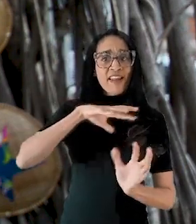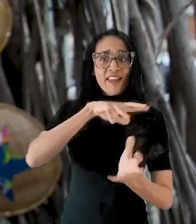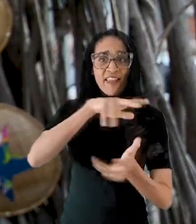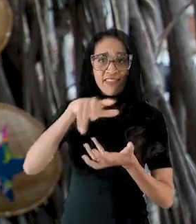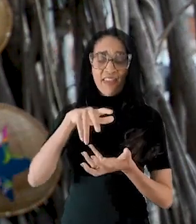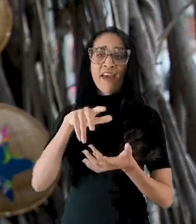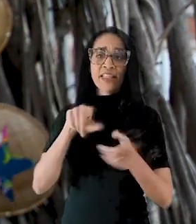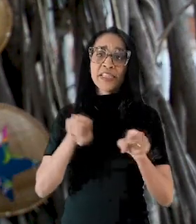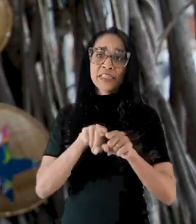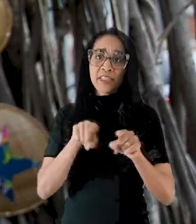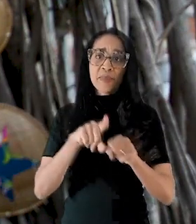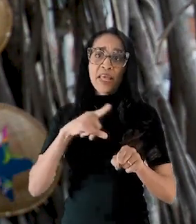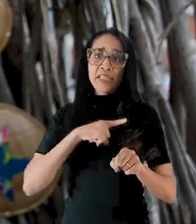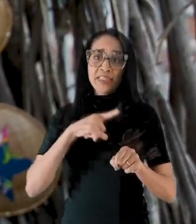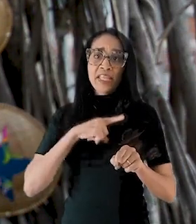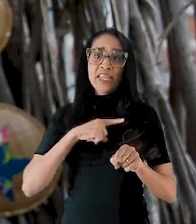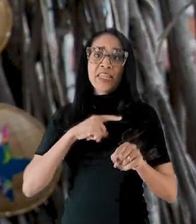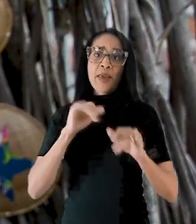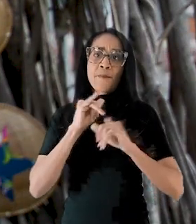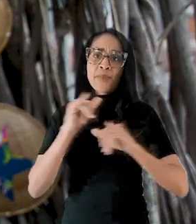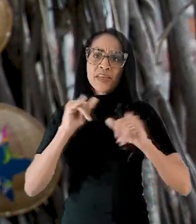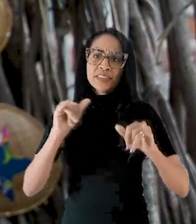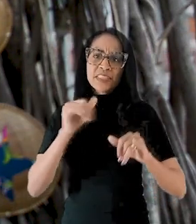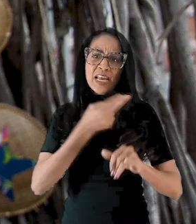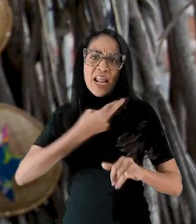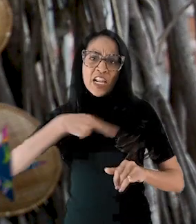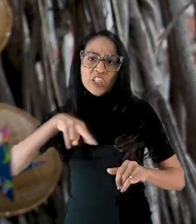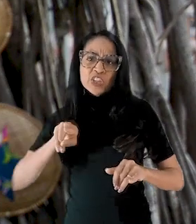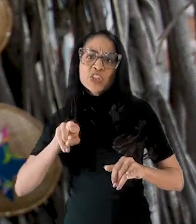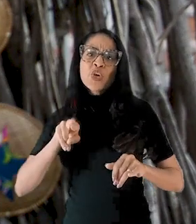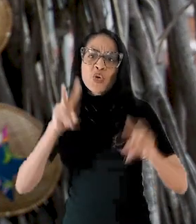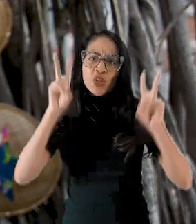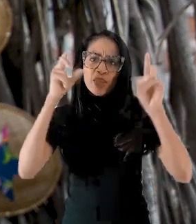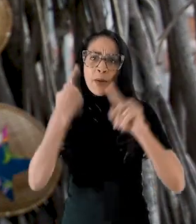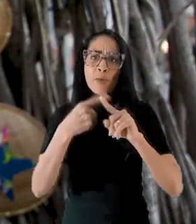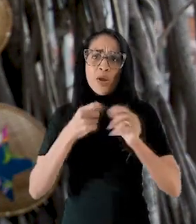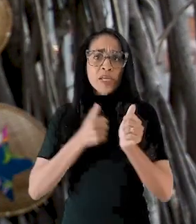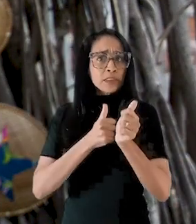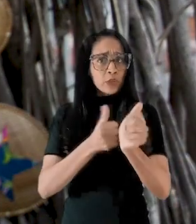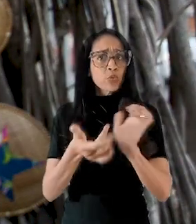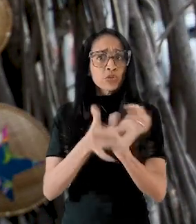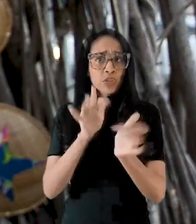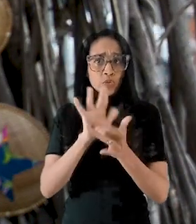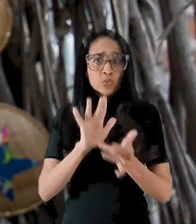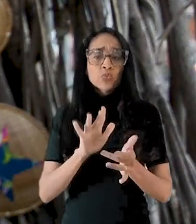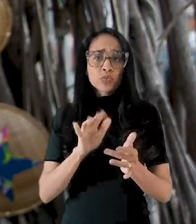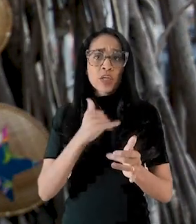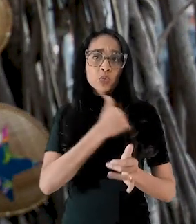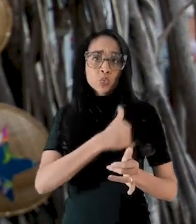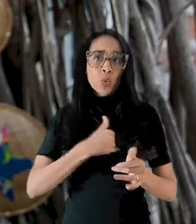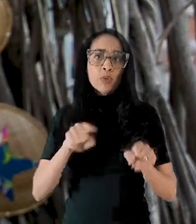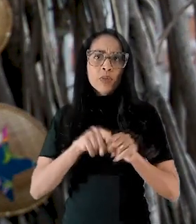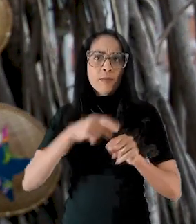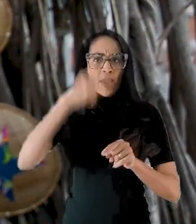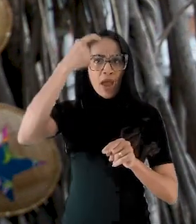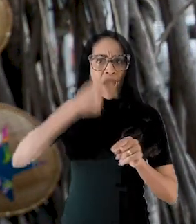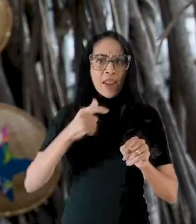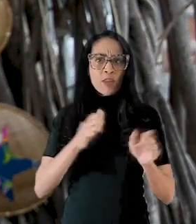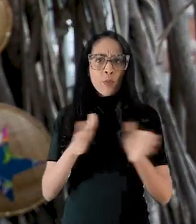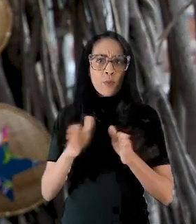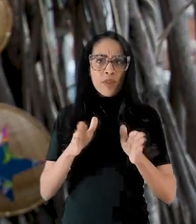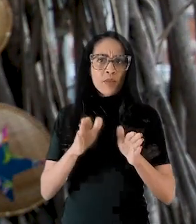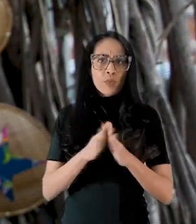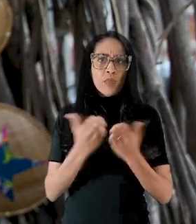na Terra. Também teria aí mensagens de cunho religioso, porque ele era um grande seguidor de Jesus Cristo. João também, pelo seu caráter no período da